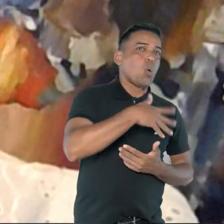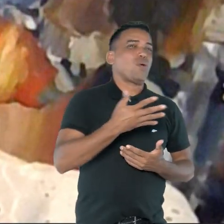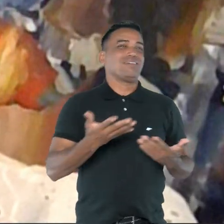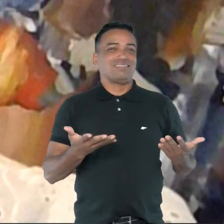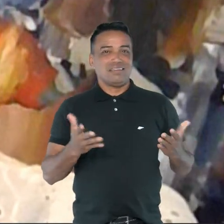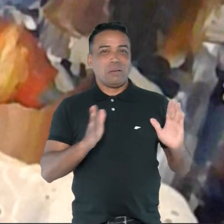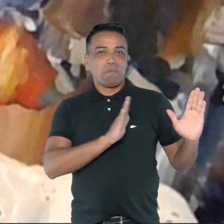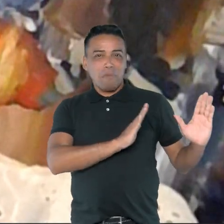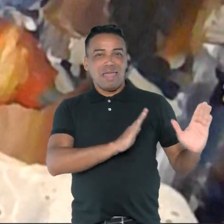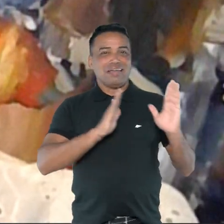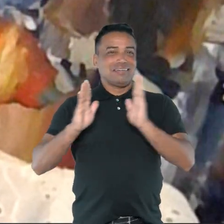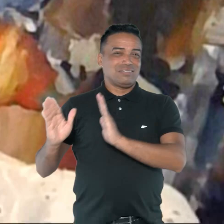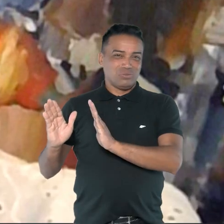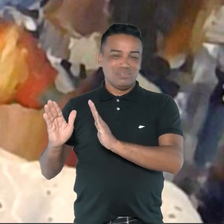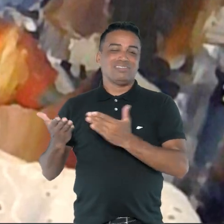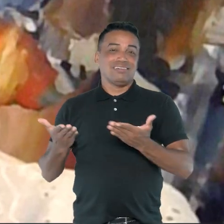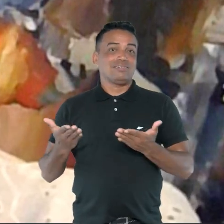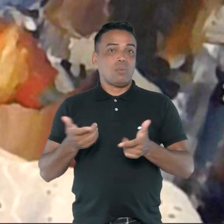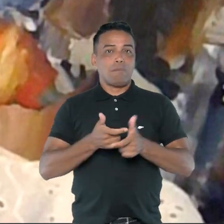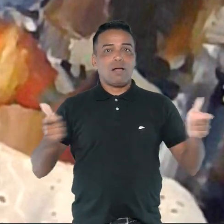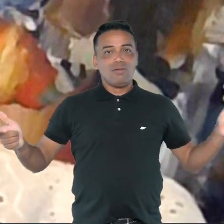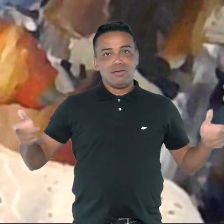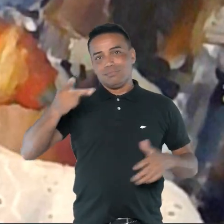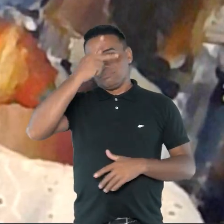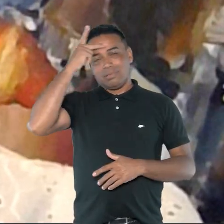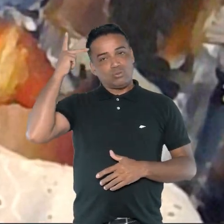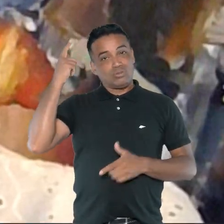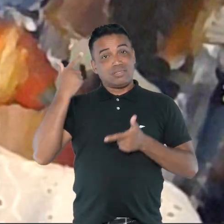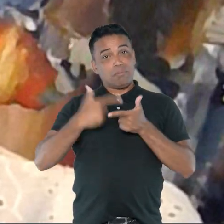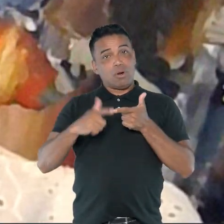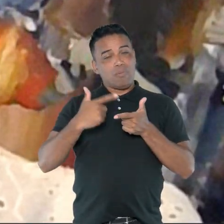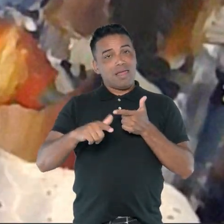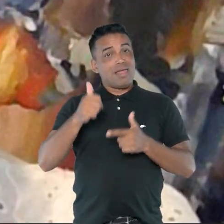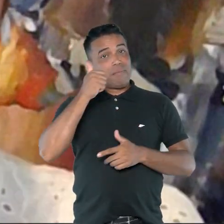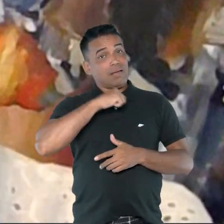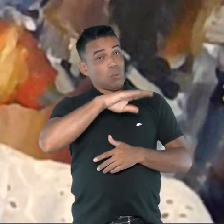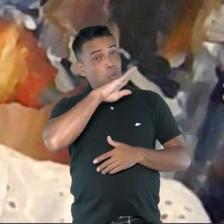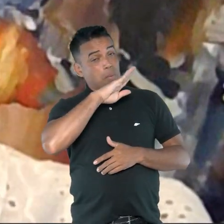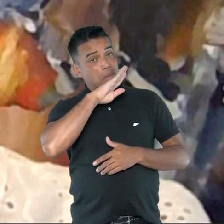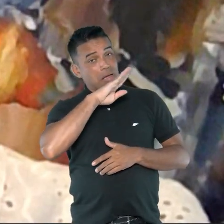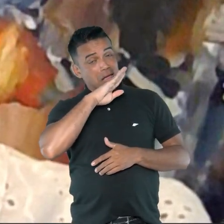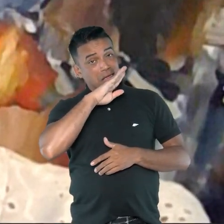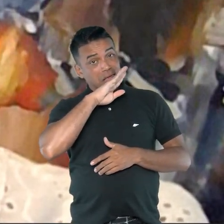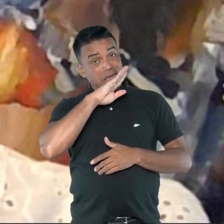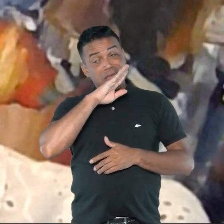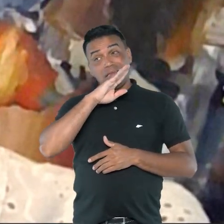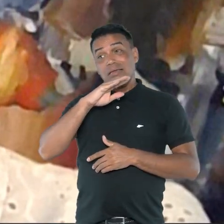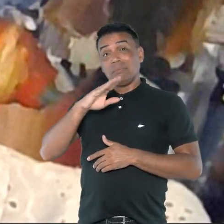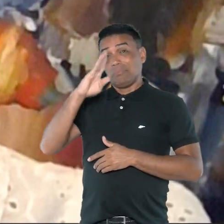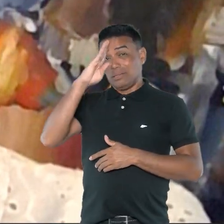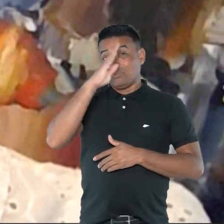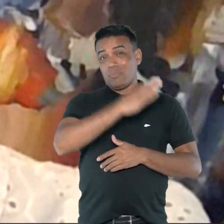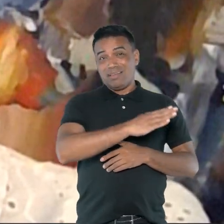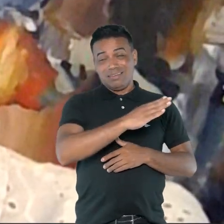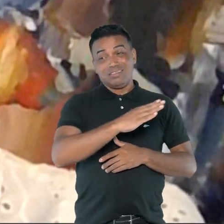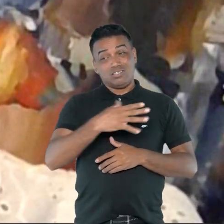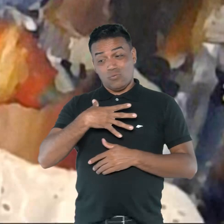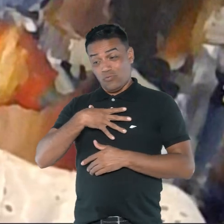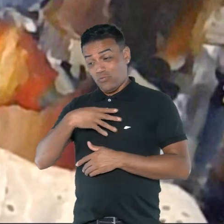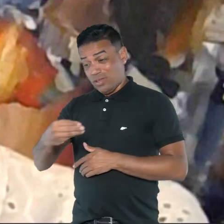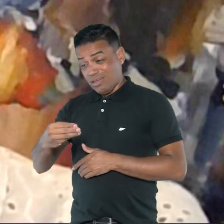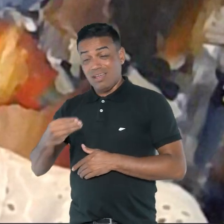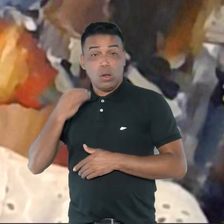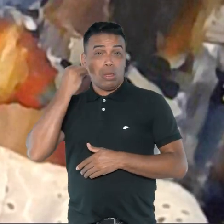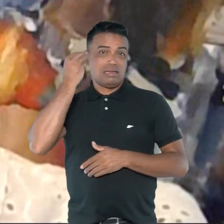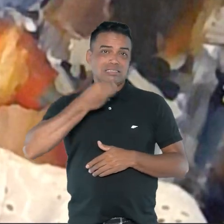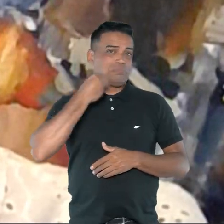a gente lembrar disso, porque eu acho que a maioria das pessoas que tem questões com as mães, principalmente com as mães, com os filhos, eu ainda não